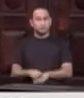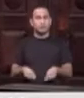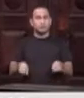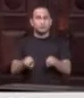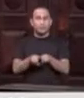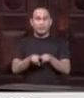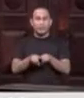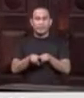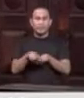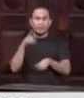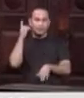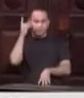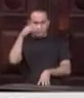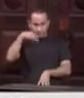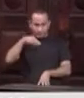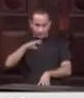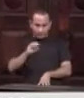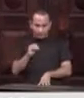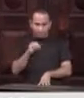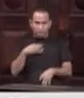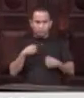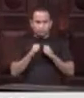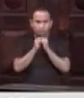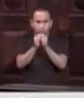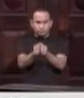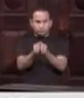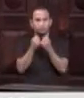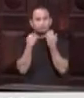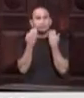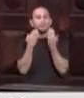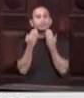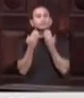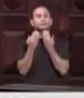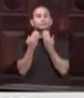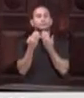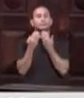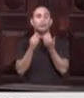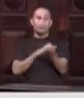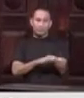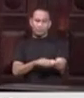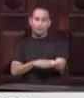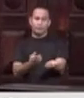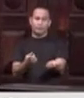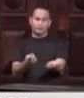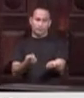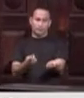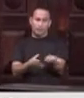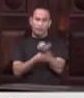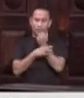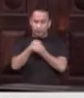deputada Marta Rocha, com a questão do acompanhamento psicológico. Estressaram a segurança pública.